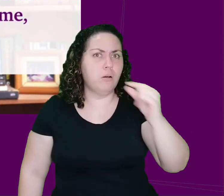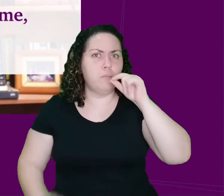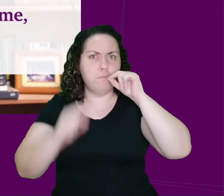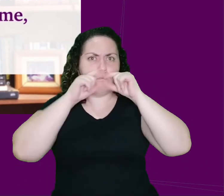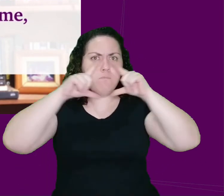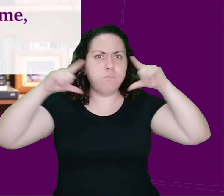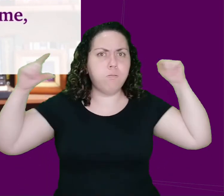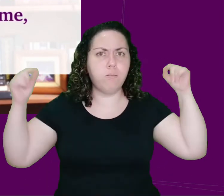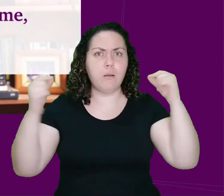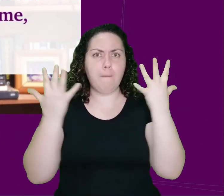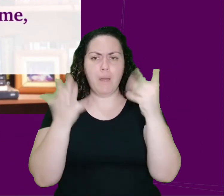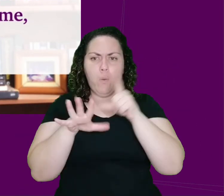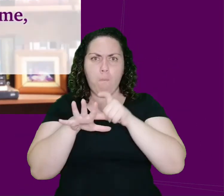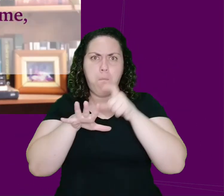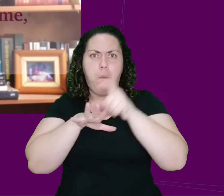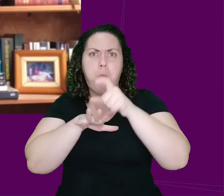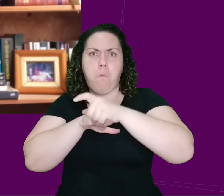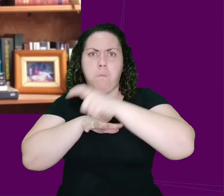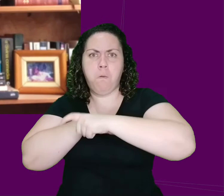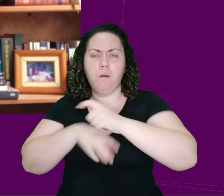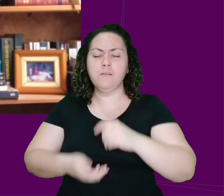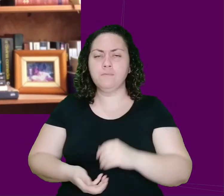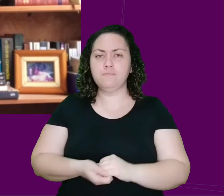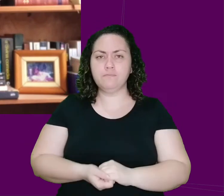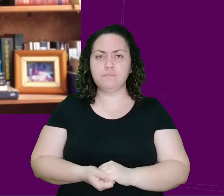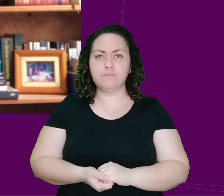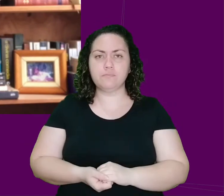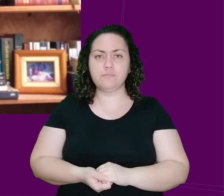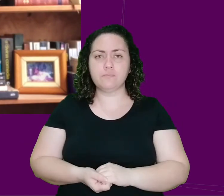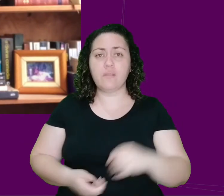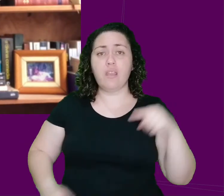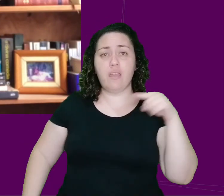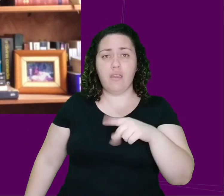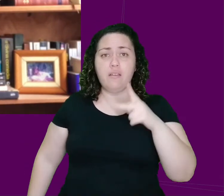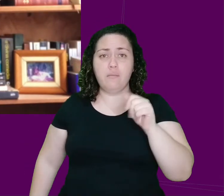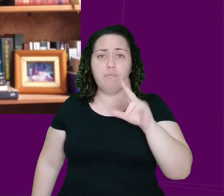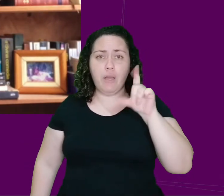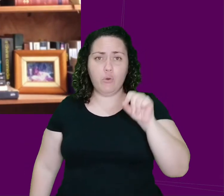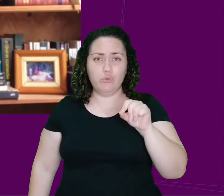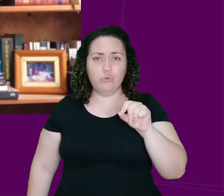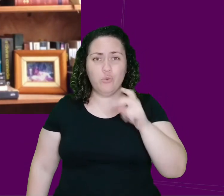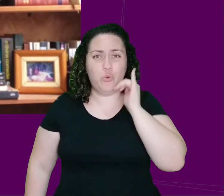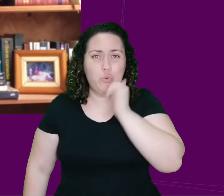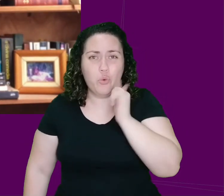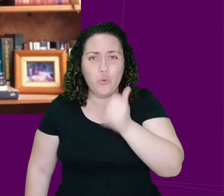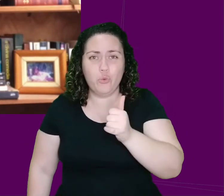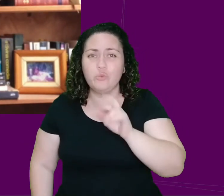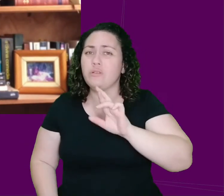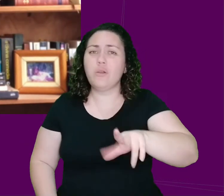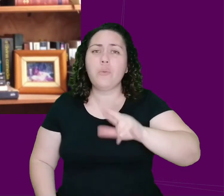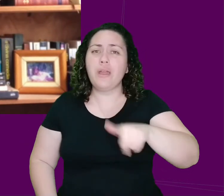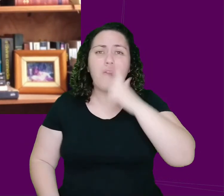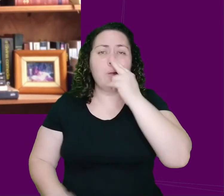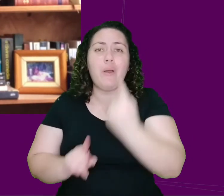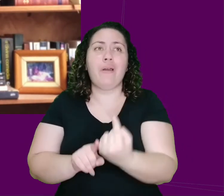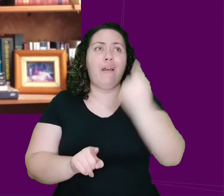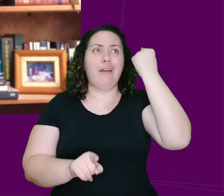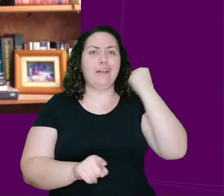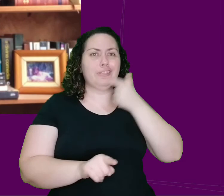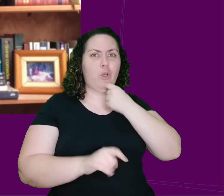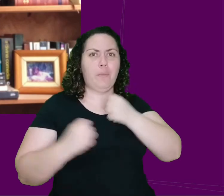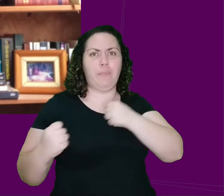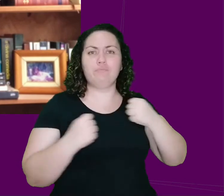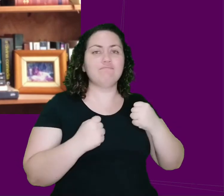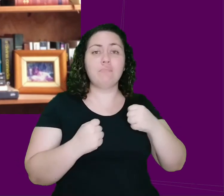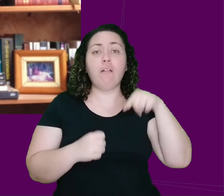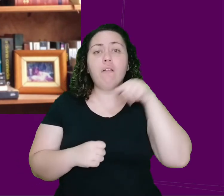boca enorme, dedos enormes. O Paulo Honório que narra, ao final, não é mais aquele que é narrado. É um homem